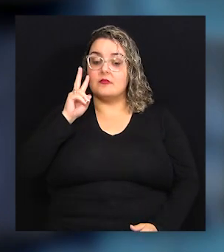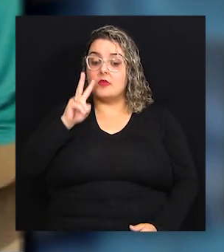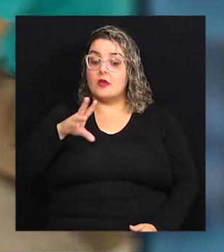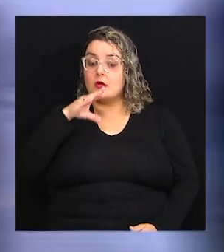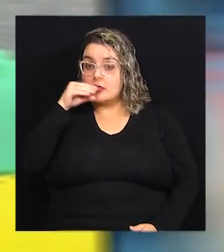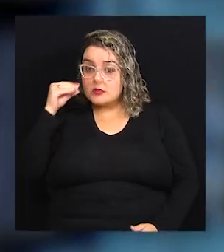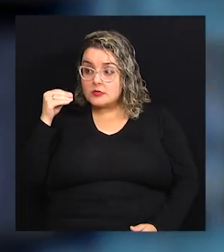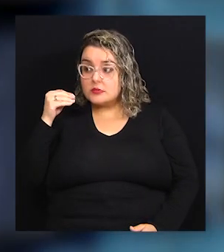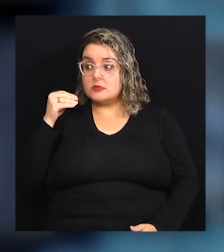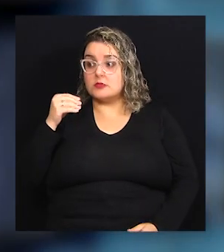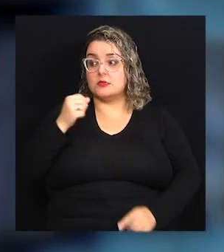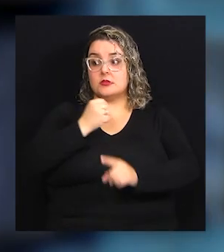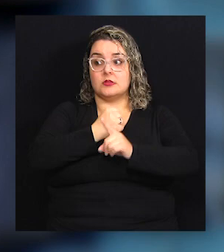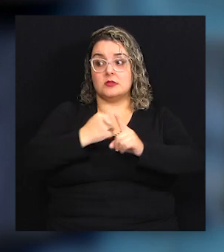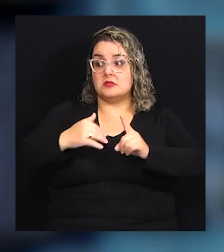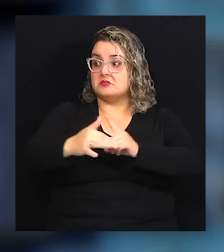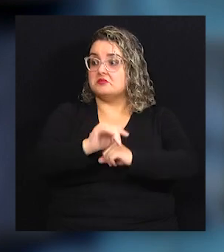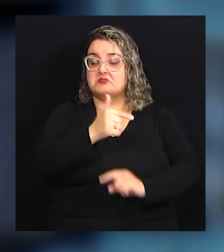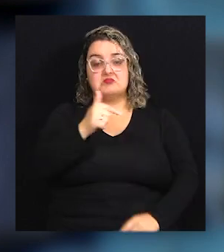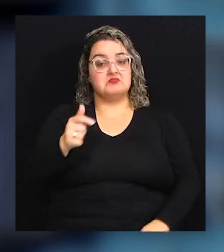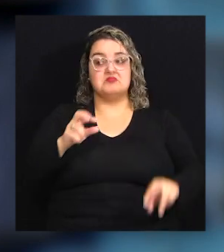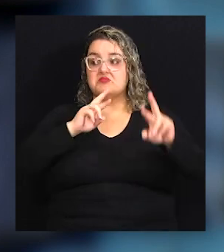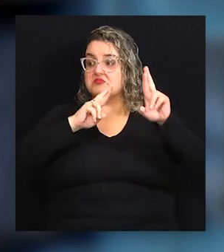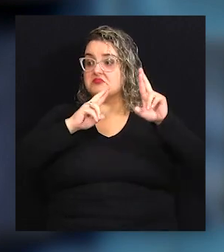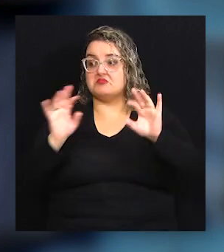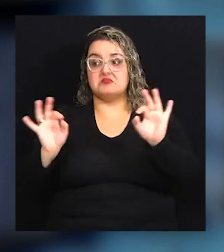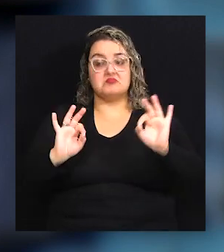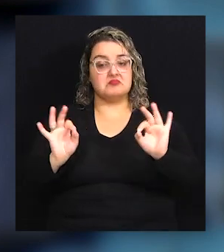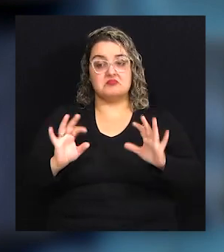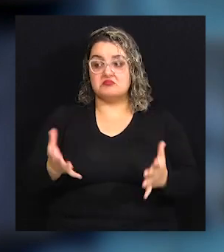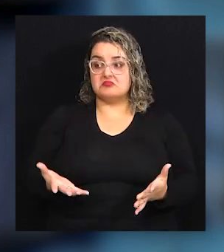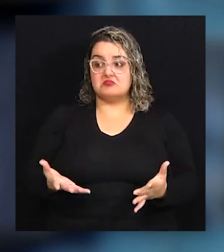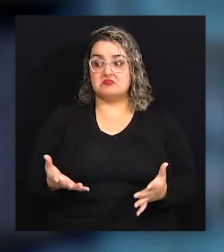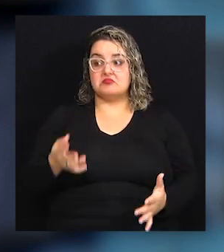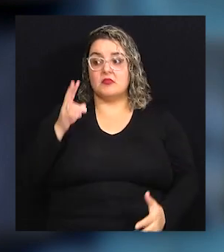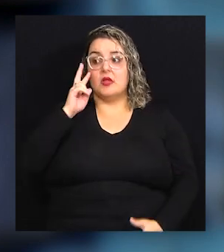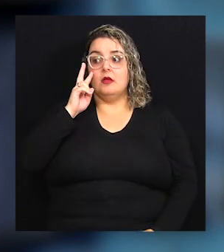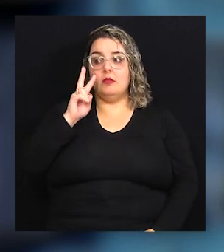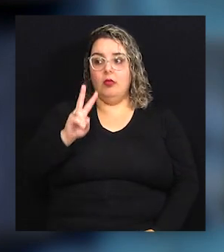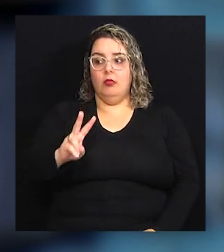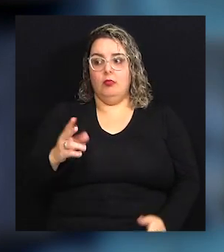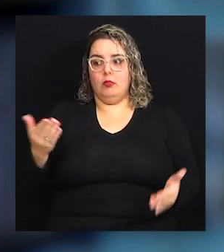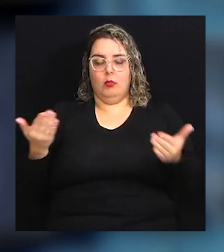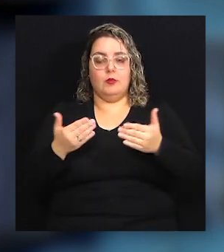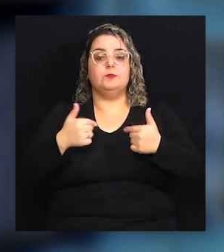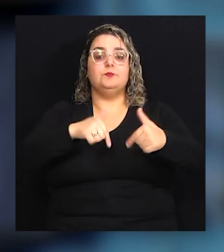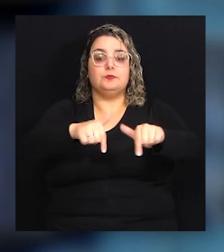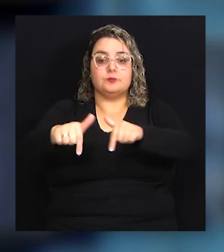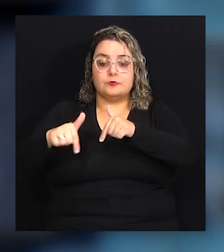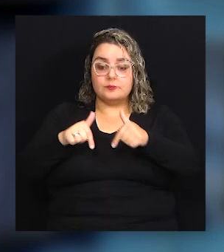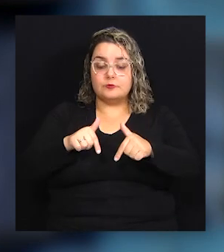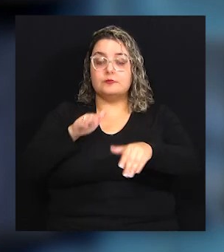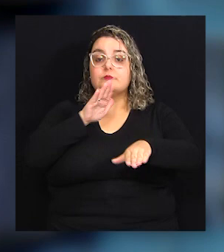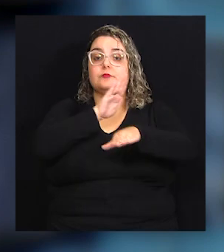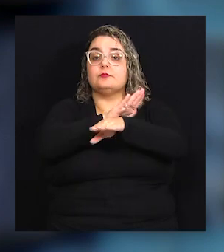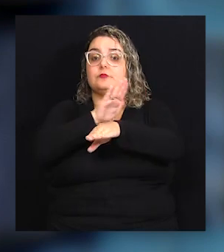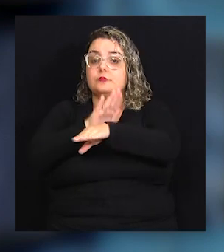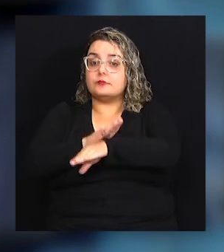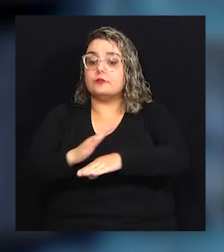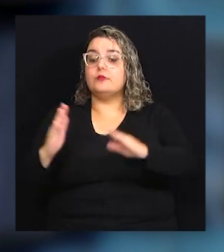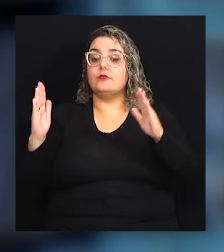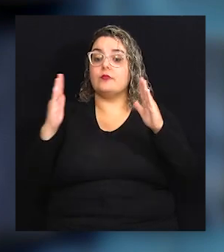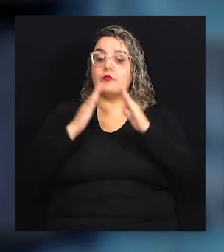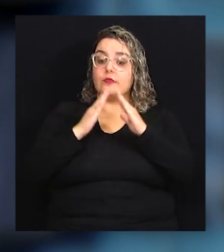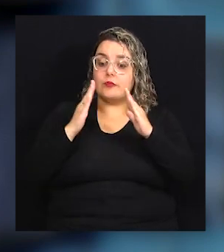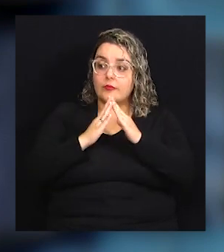esse adolescente que a sociedade não tinha nenhuma perspectiva para ele, e vê-lo agora trabalhando,